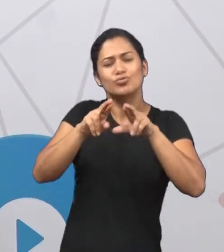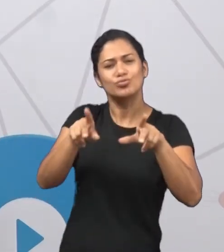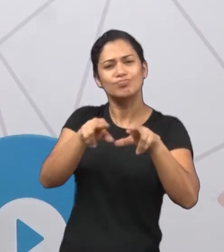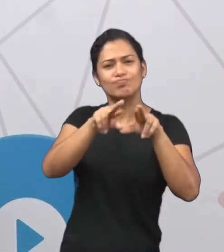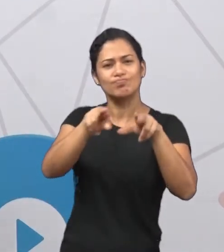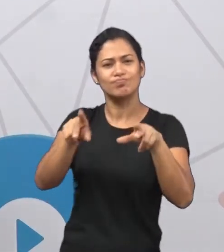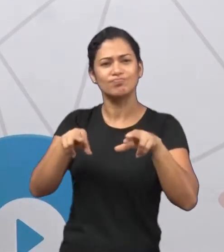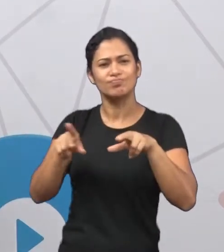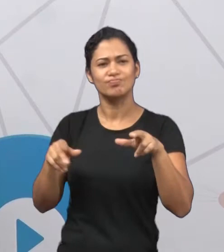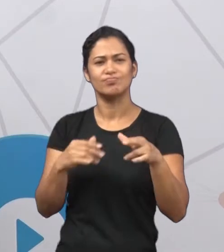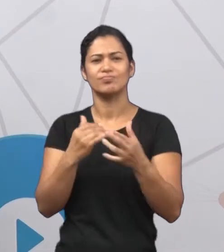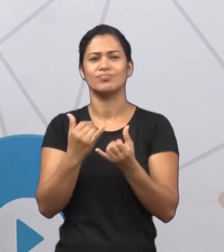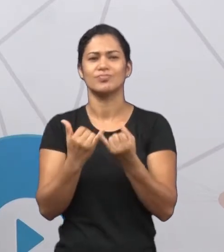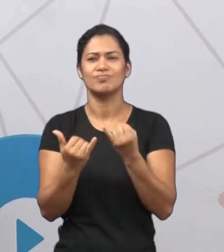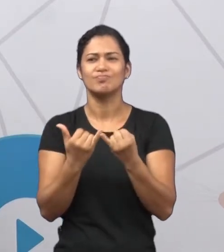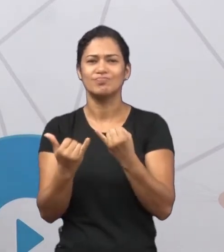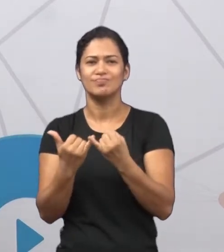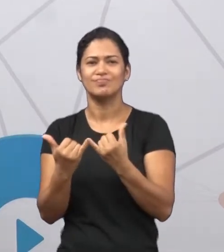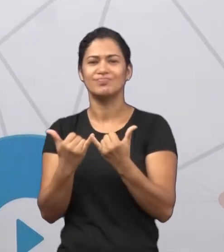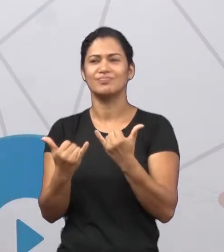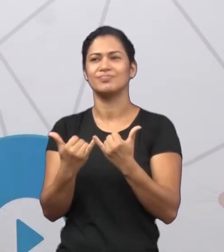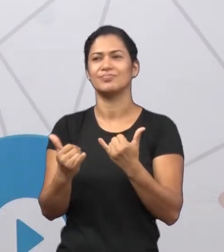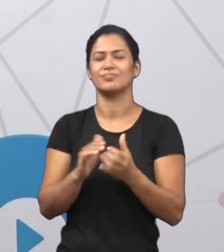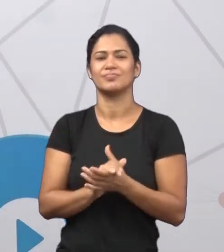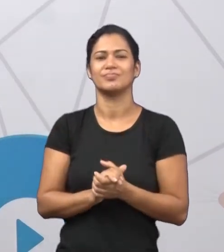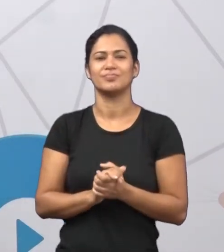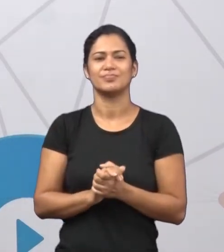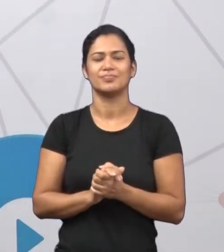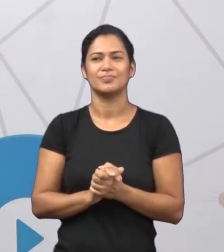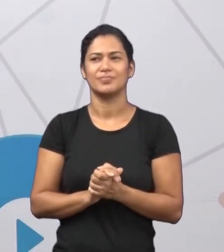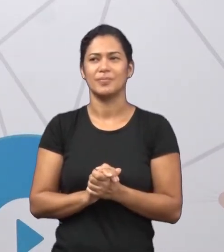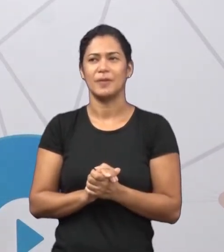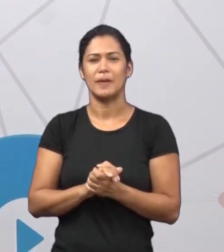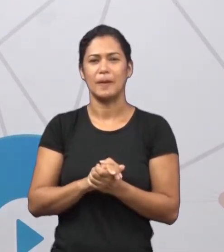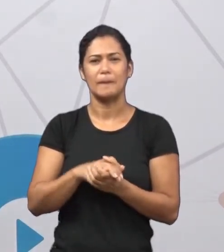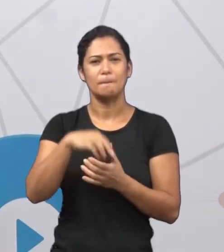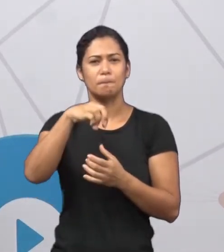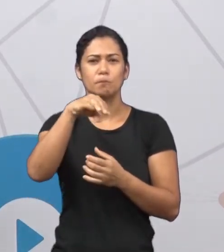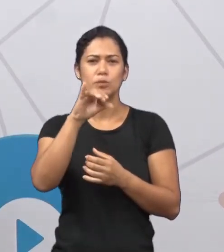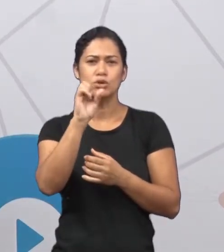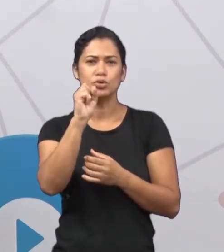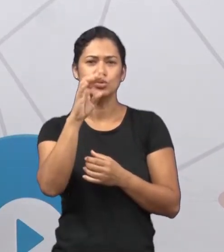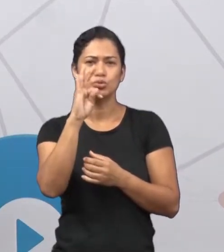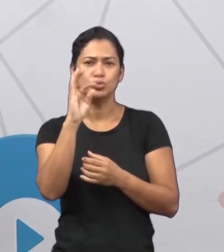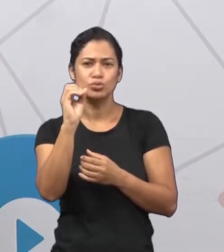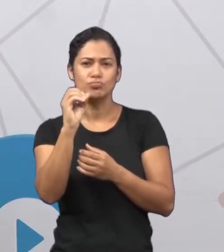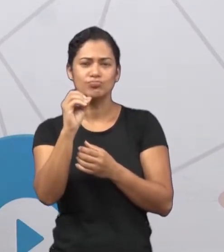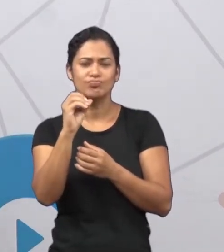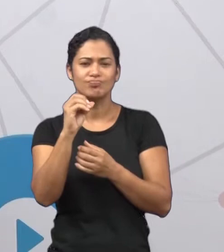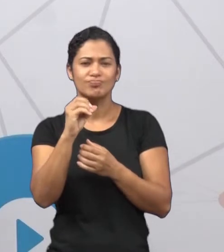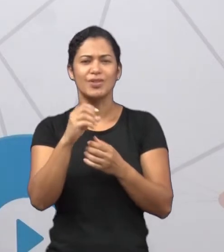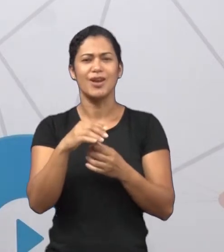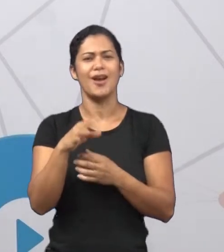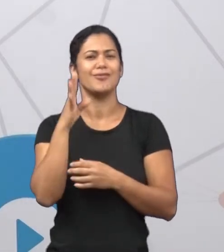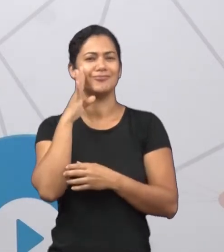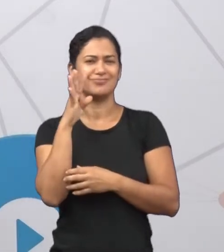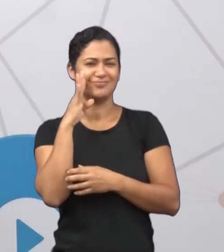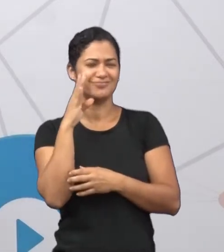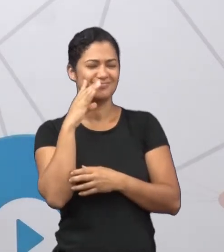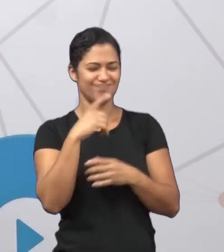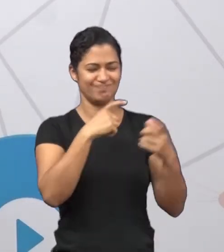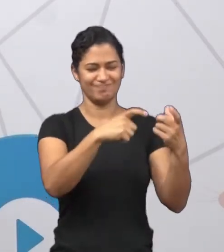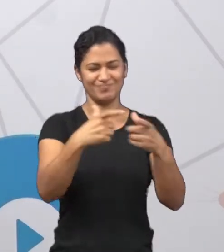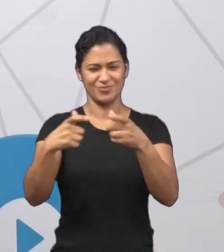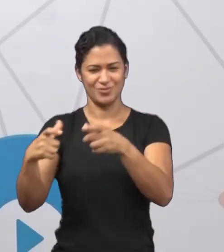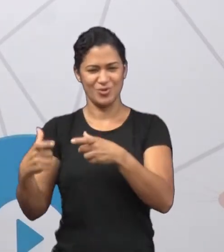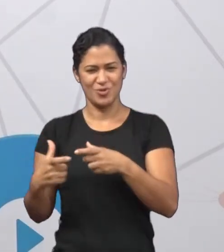ou outro, e nós chamamos de bairros mistos. Vocês aprenderam também que o bairro, né, é bastante legal, um